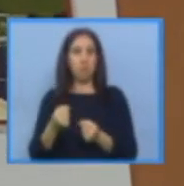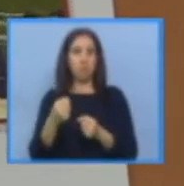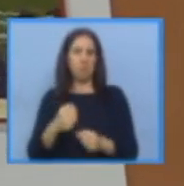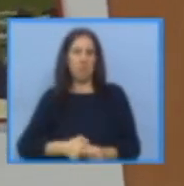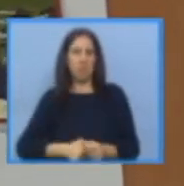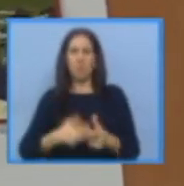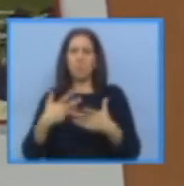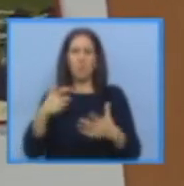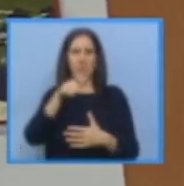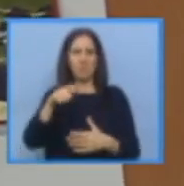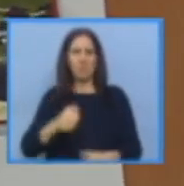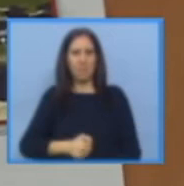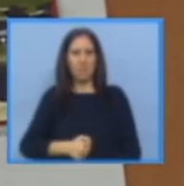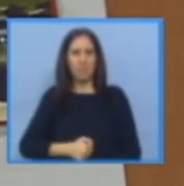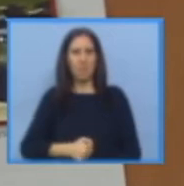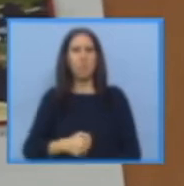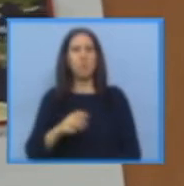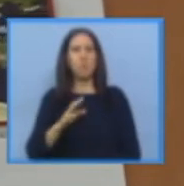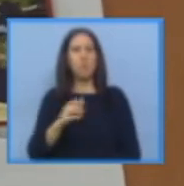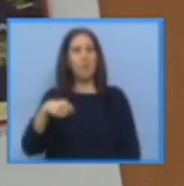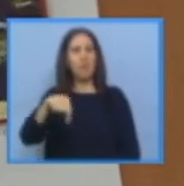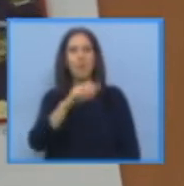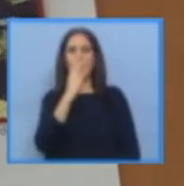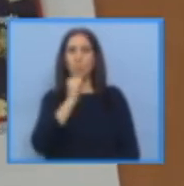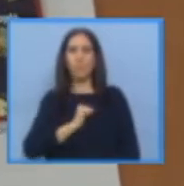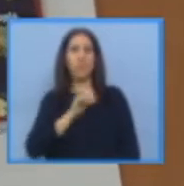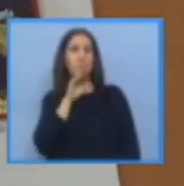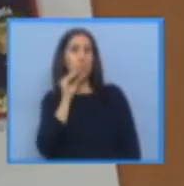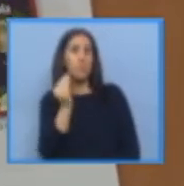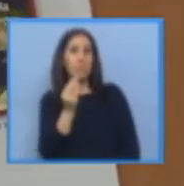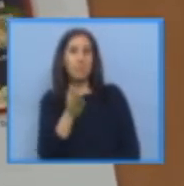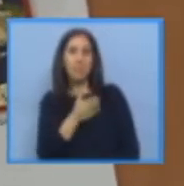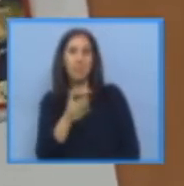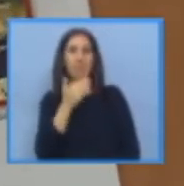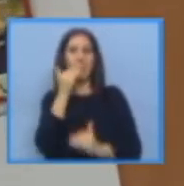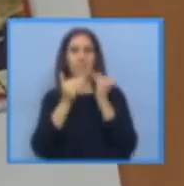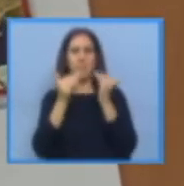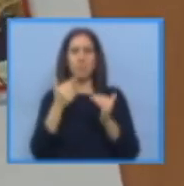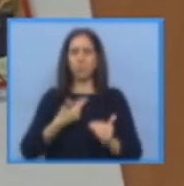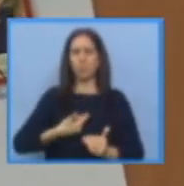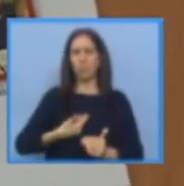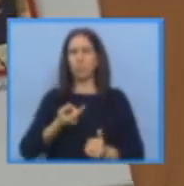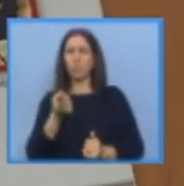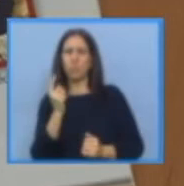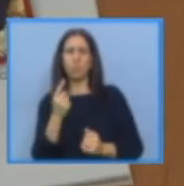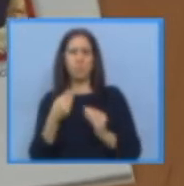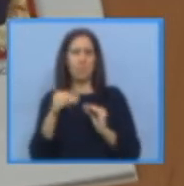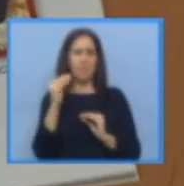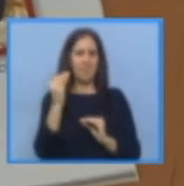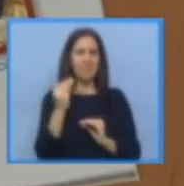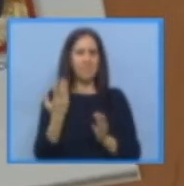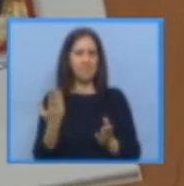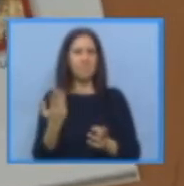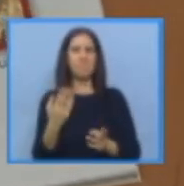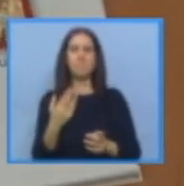sua maioria são católicos. Também eu tenho alunos na adolescência, naquela idade em que já se começam a dizer eu não sei o que mais, pronto.